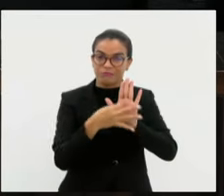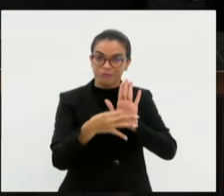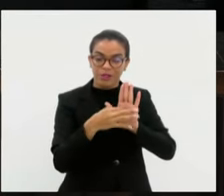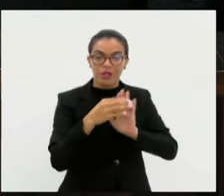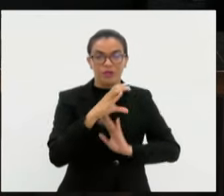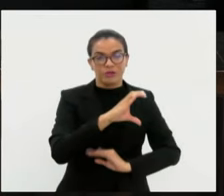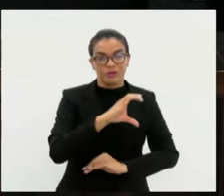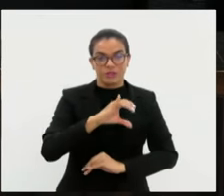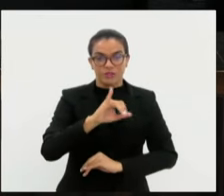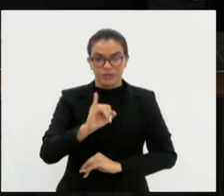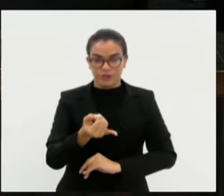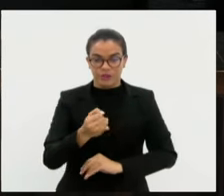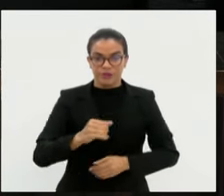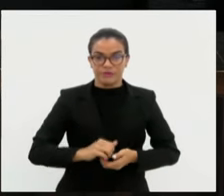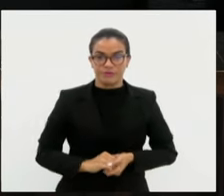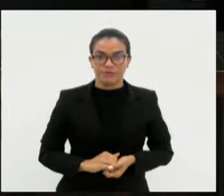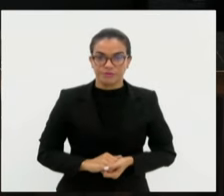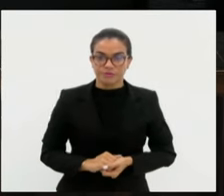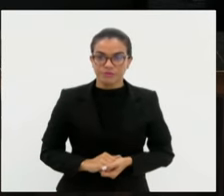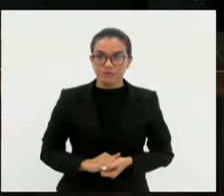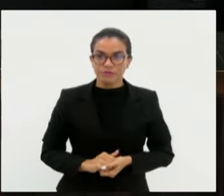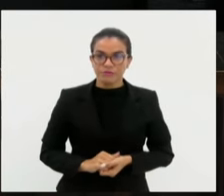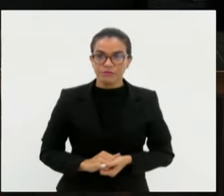de Constituição e Justiça.